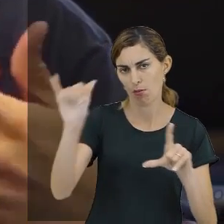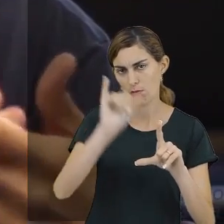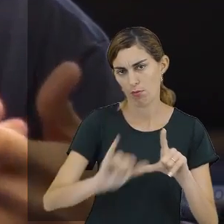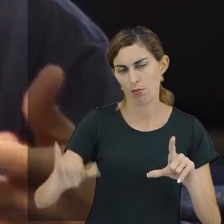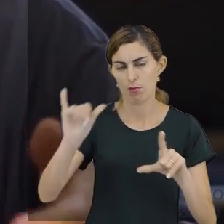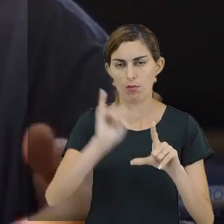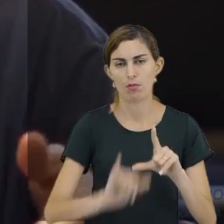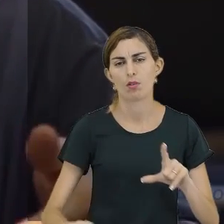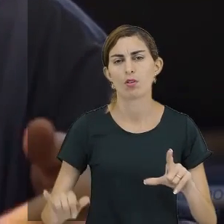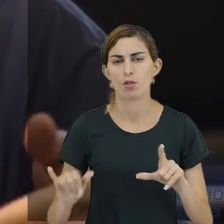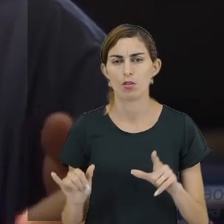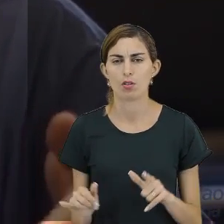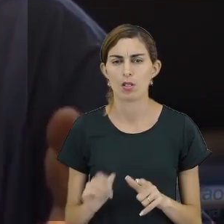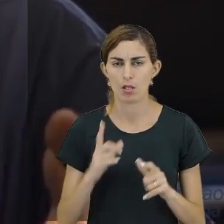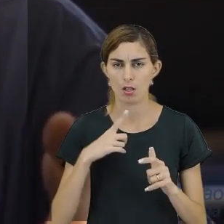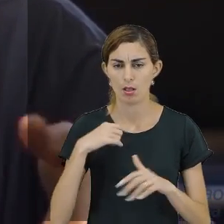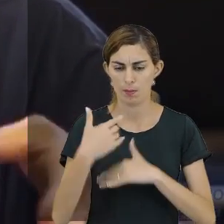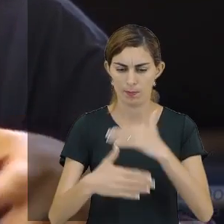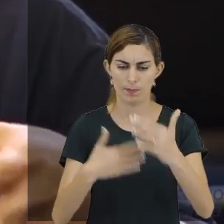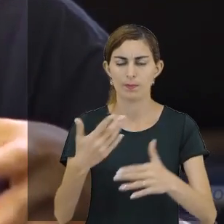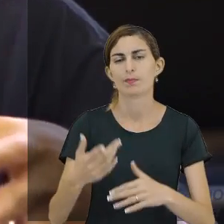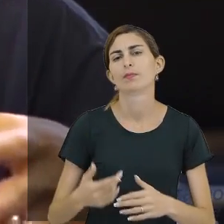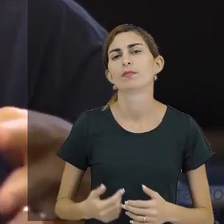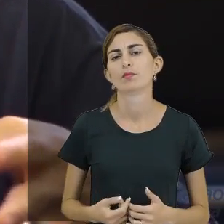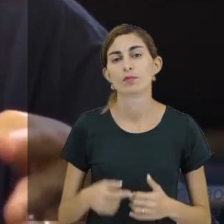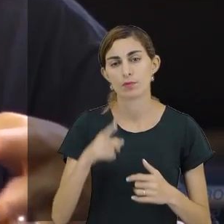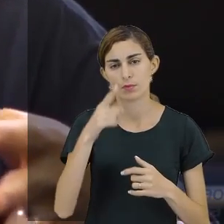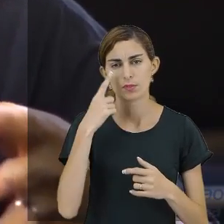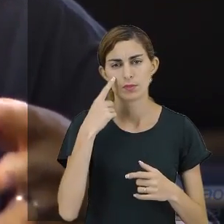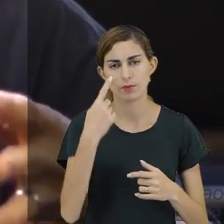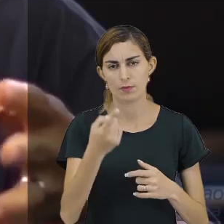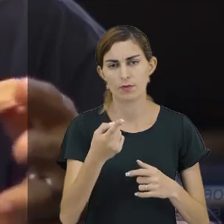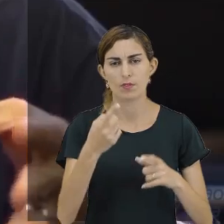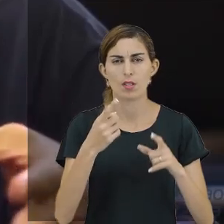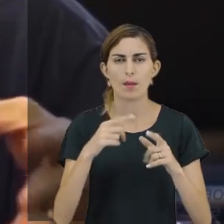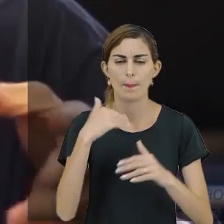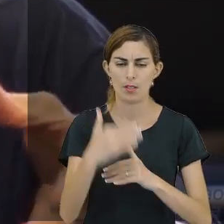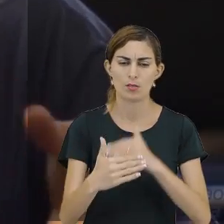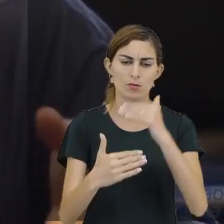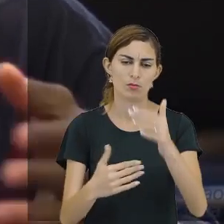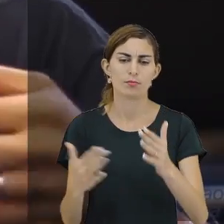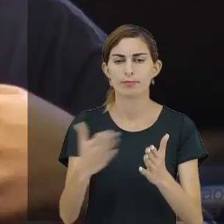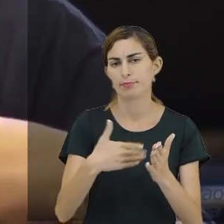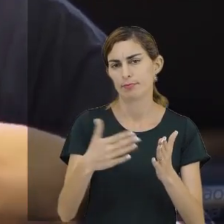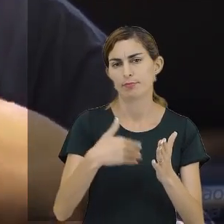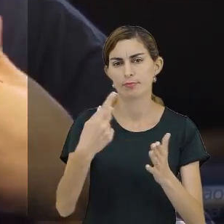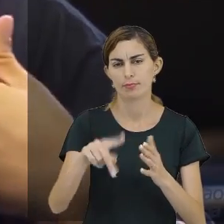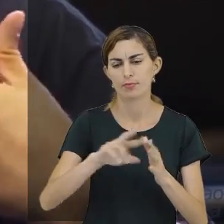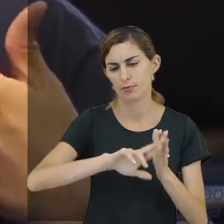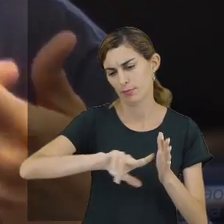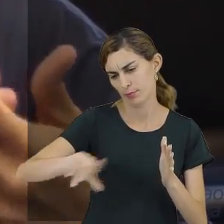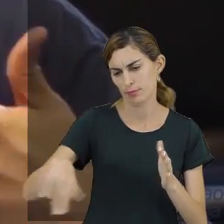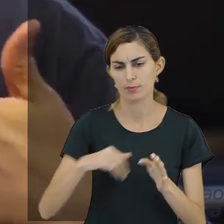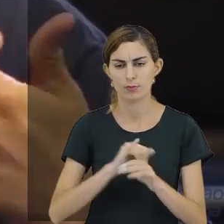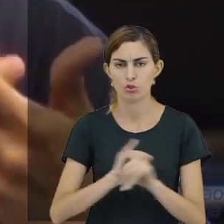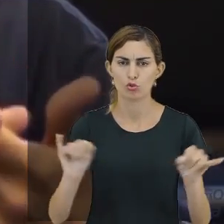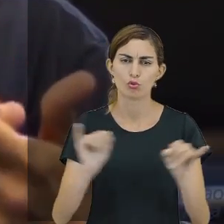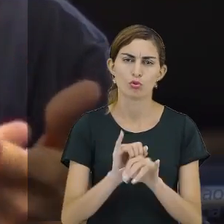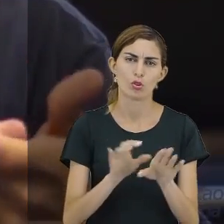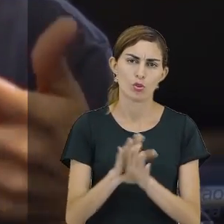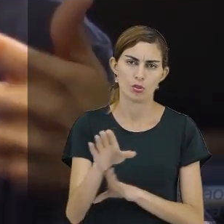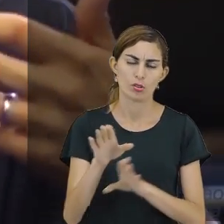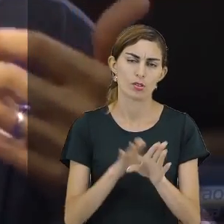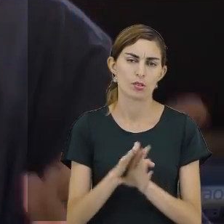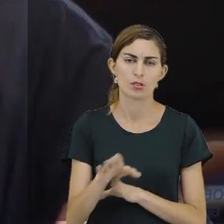que é algo muito demorado, que leva um certo tempo. Então, no seu caderno você tem lá passo a passo diversas instruções